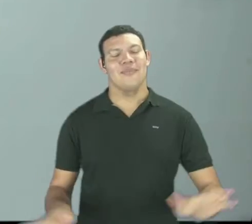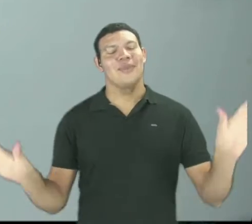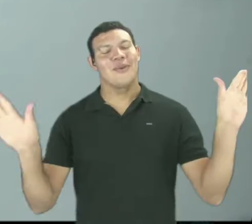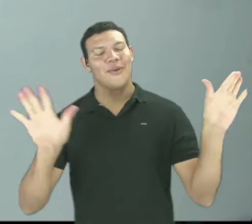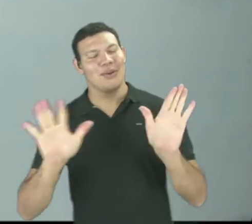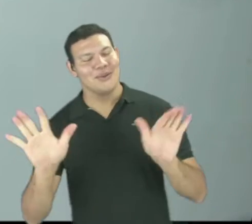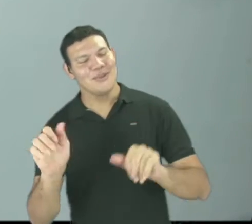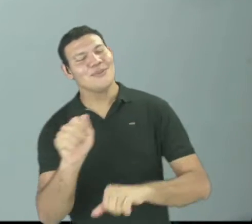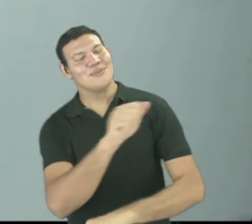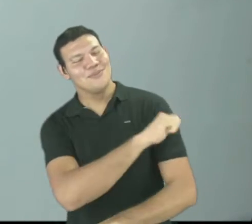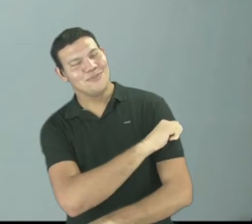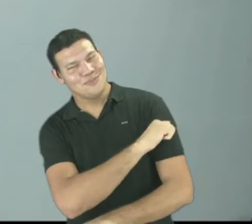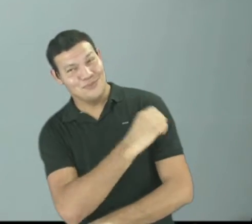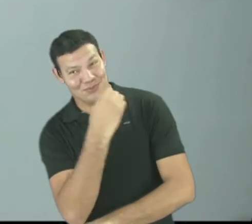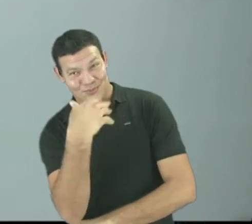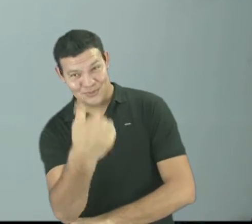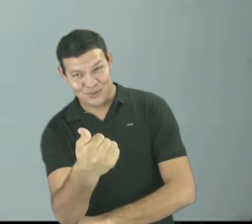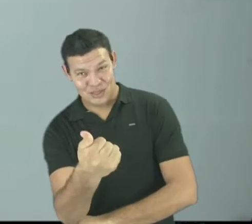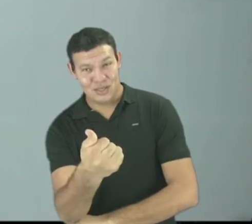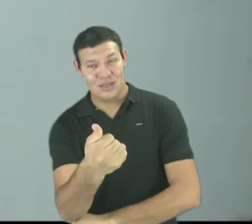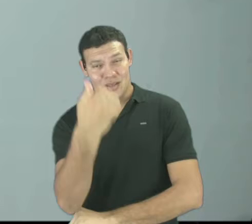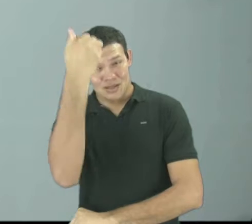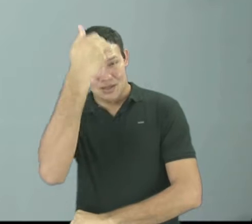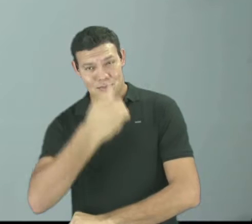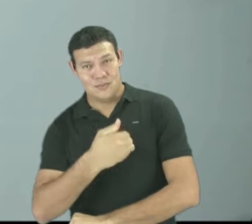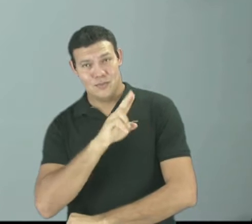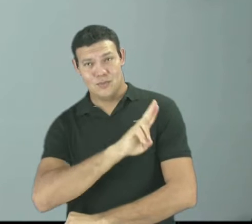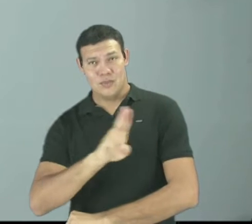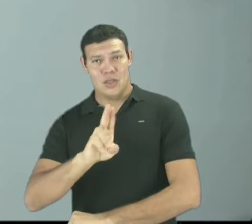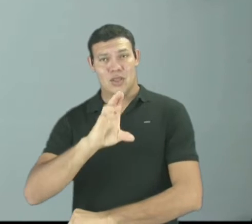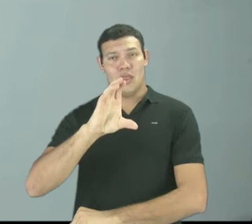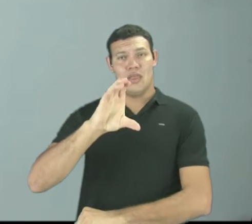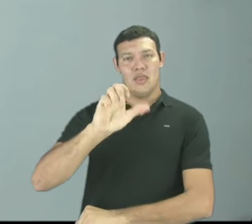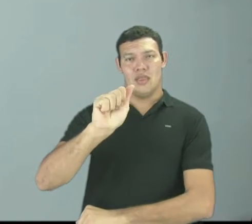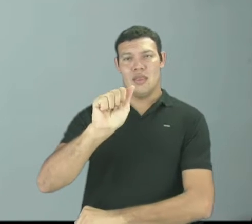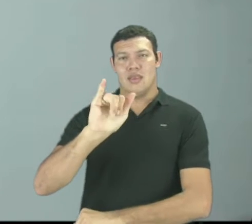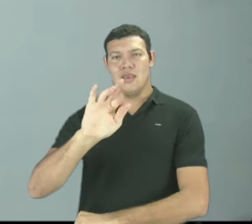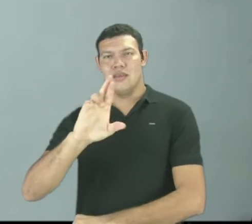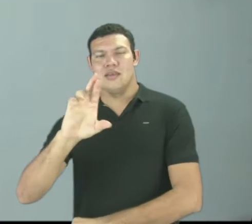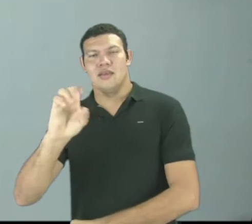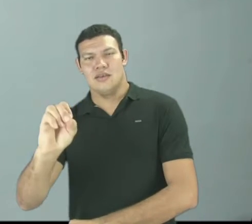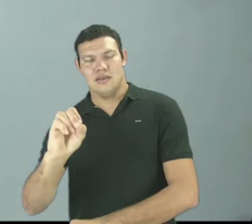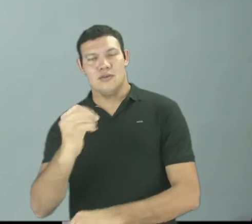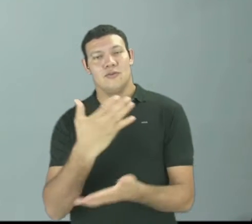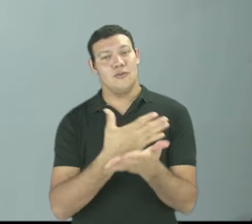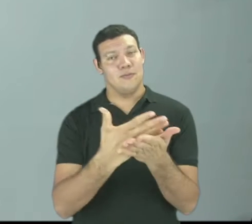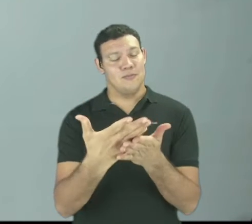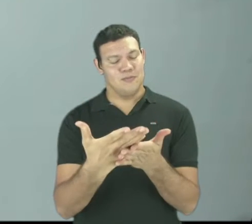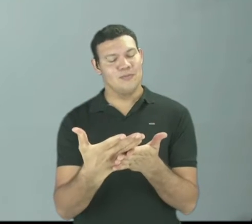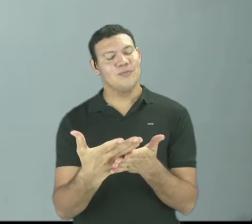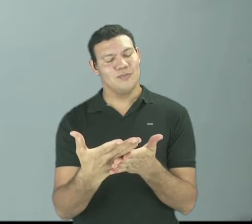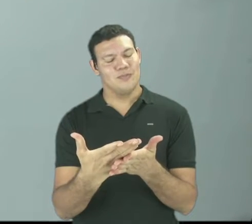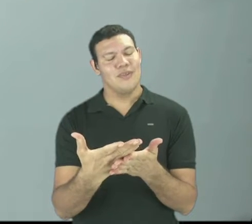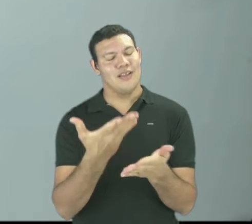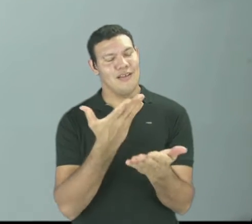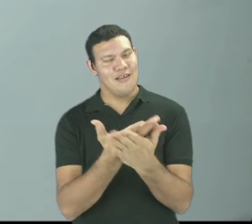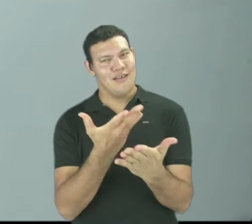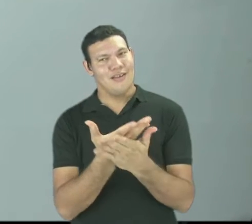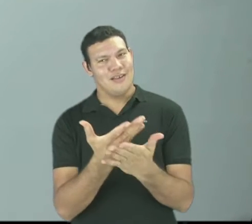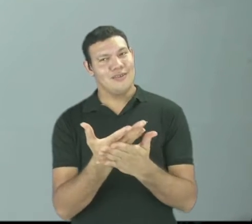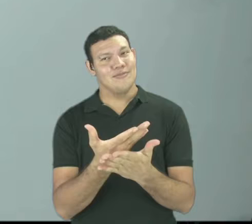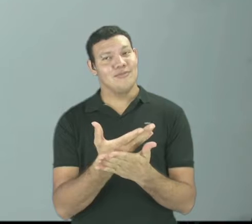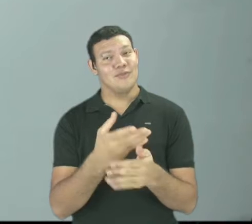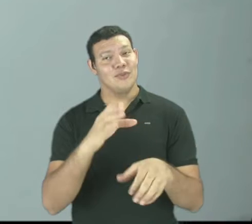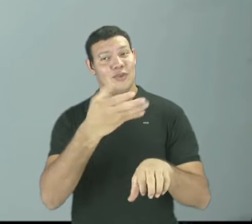Olá, letradas, tudo bem? Meu nome é Cairo e hoje nós começamos a aula de língua portuguesa, uma das aulas mais gostosas da